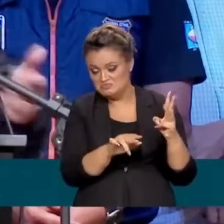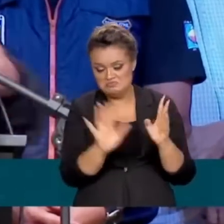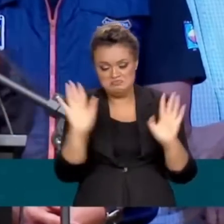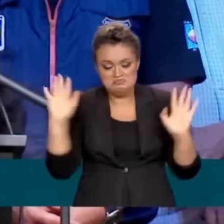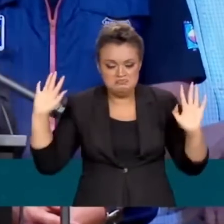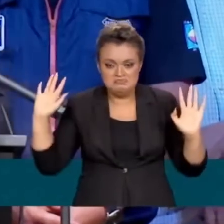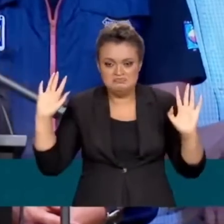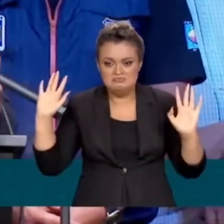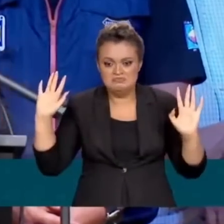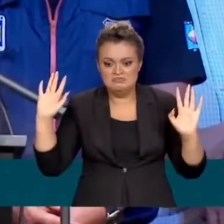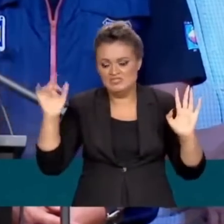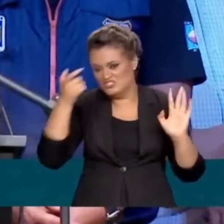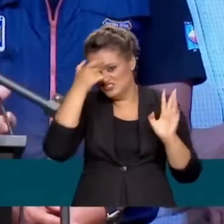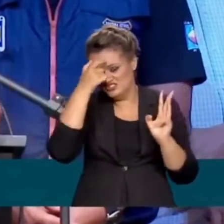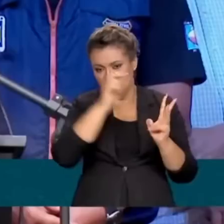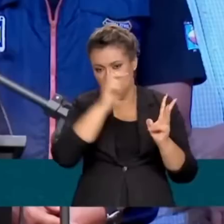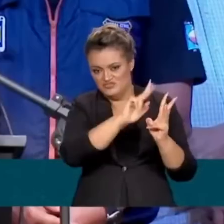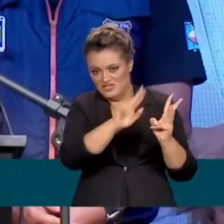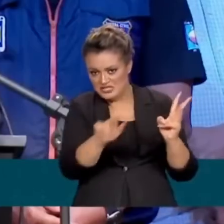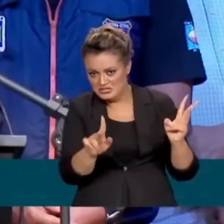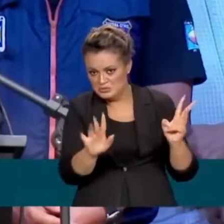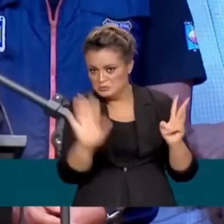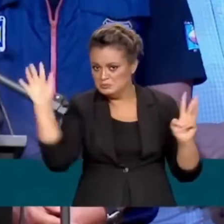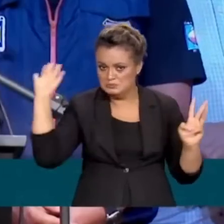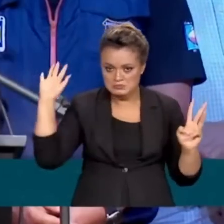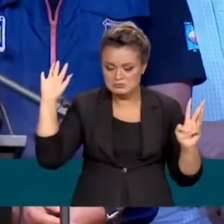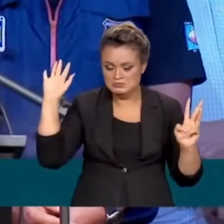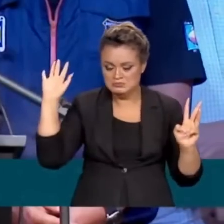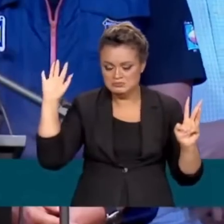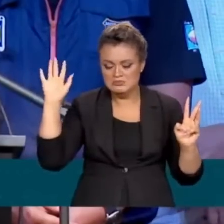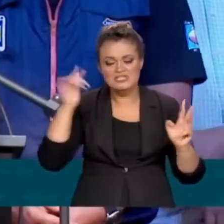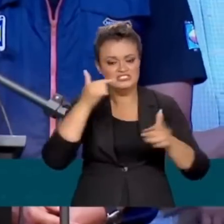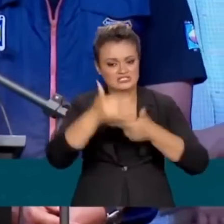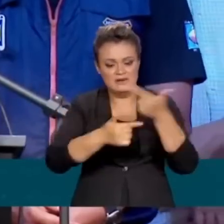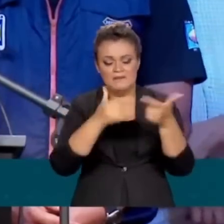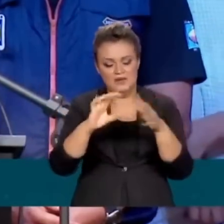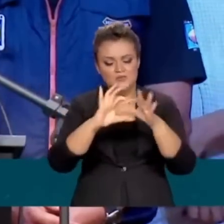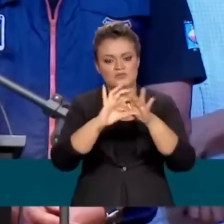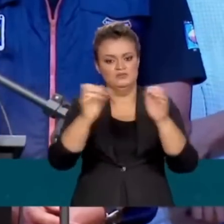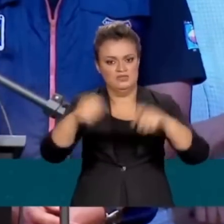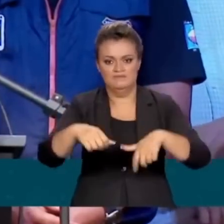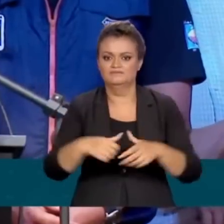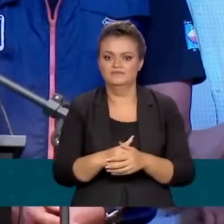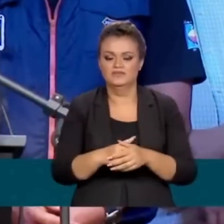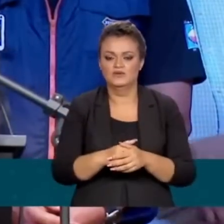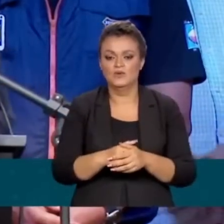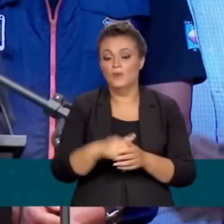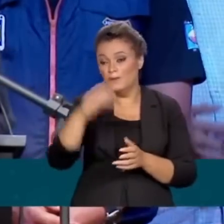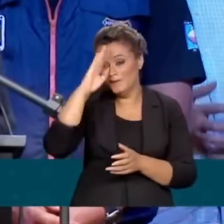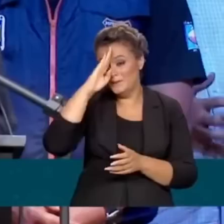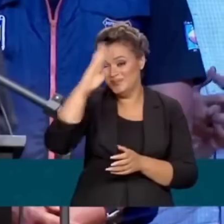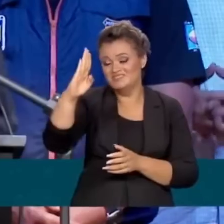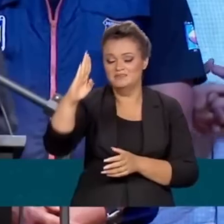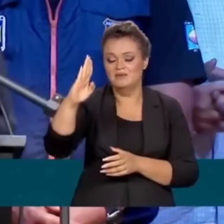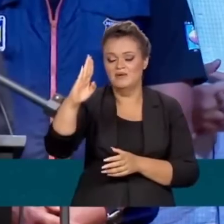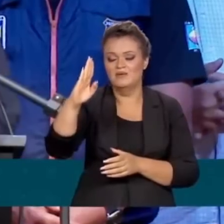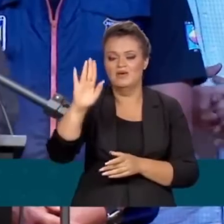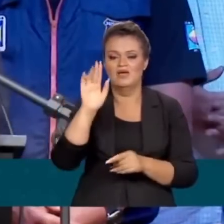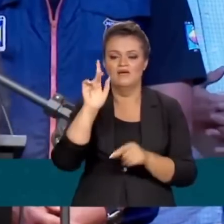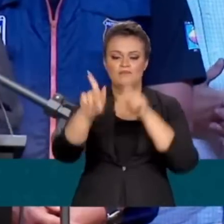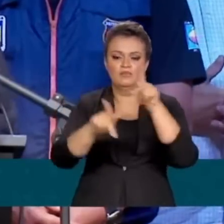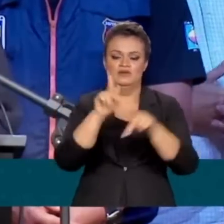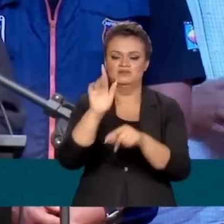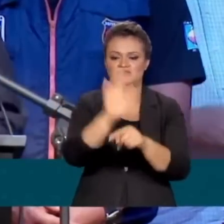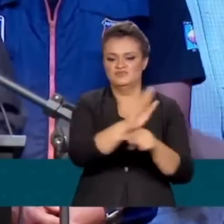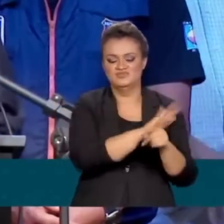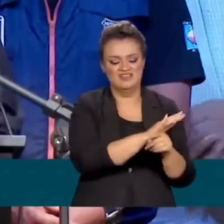diferente Ou a gente pensa diferente ideologicamente o bem comum do povo é muito mais importante do que